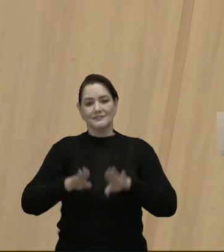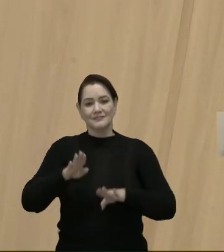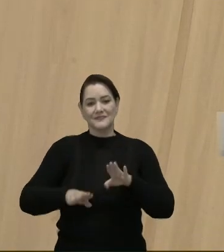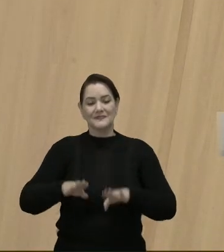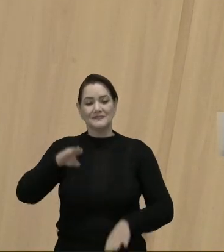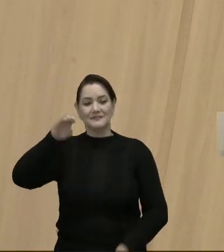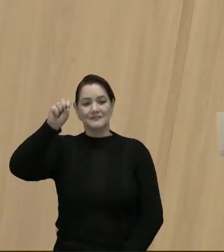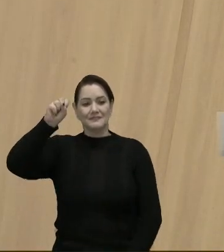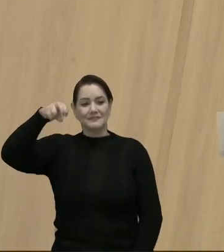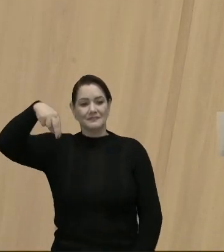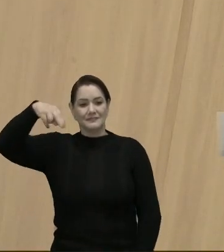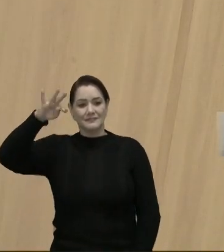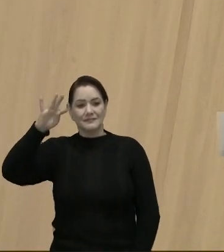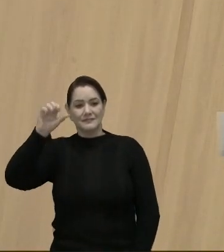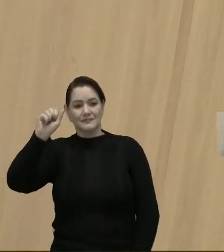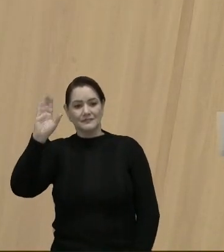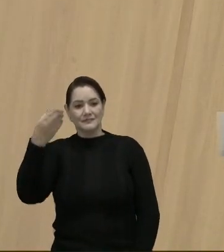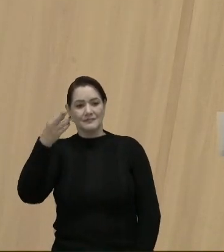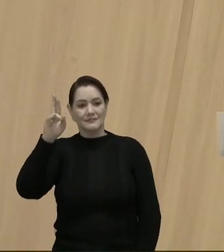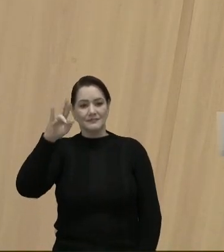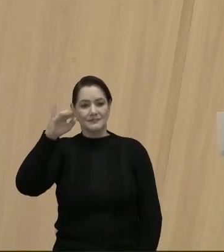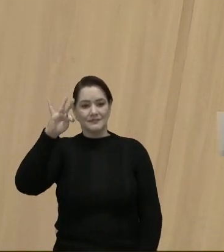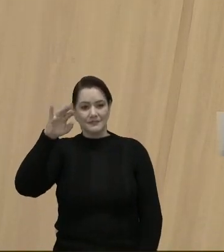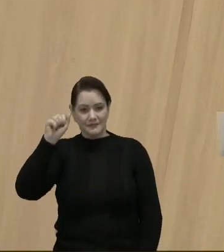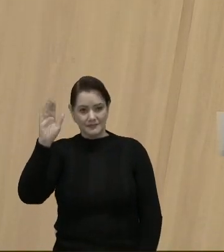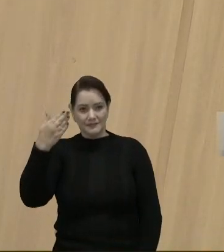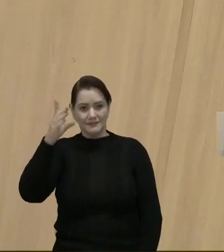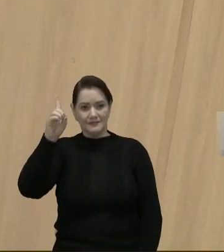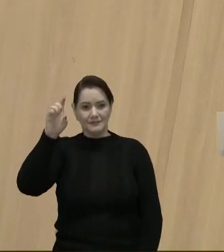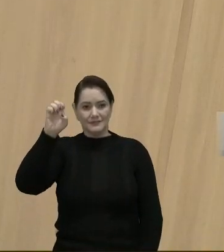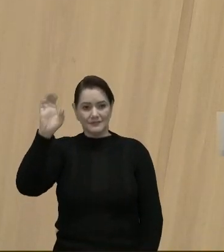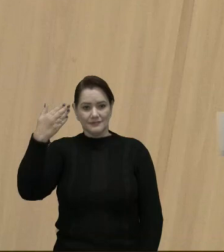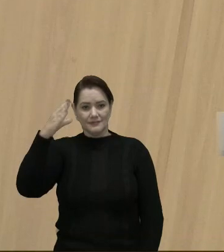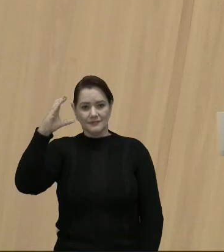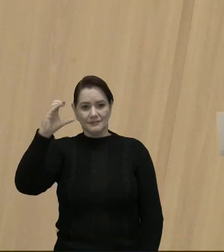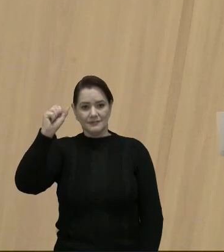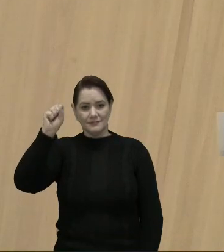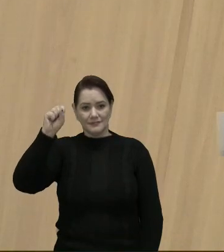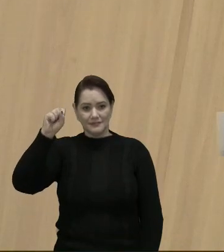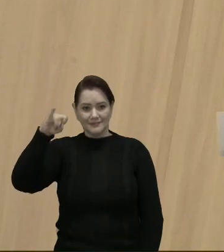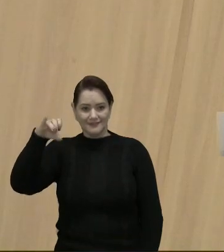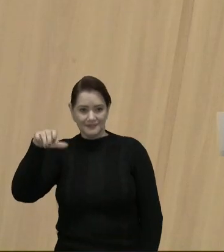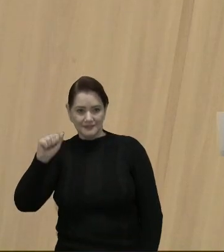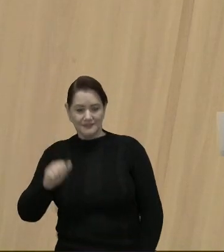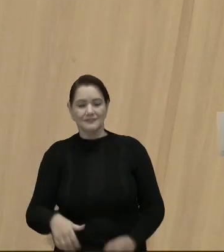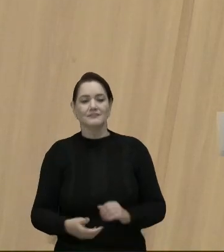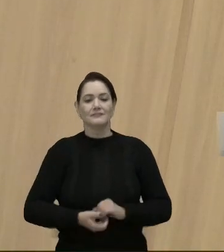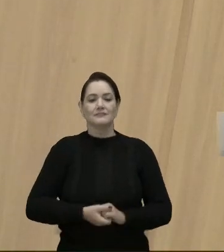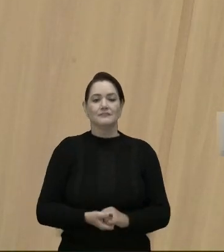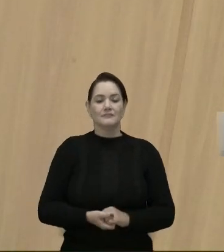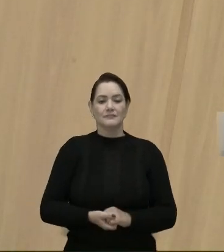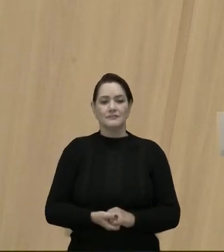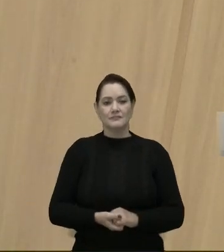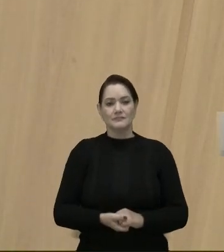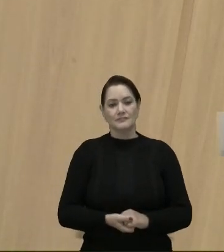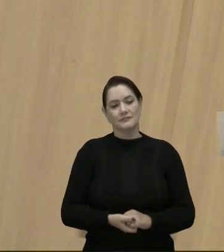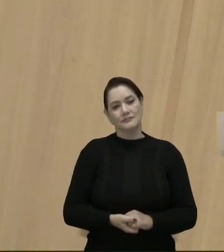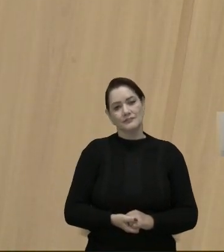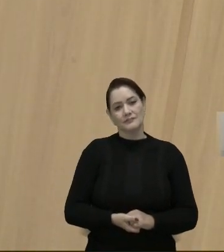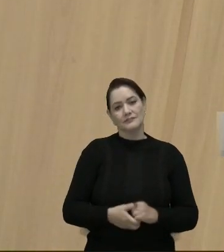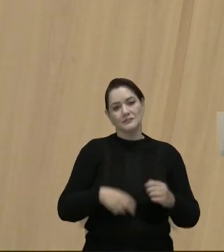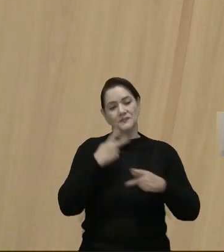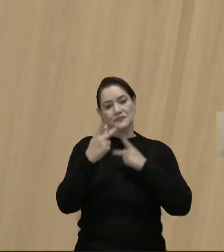de Cássia. Se eu estou aqui hoje é por ela, toda honra e toda glória a ela. E eu queria